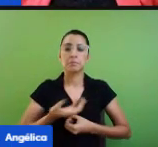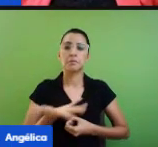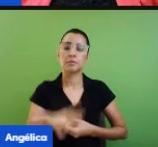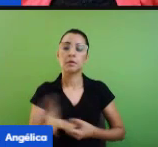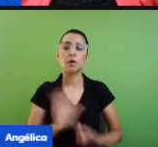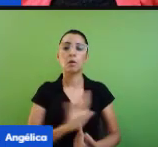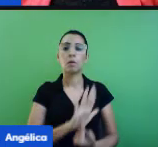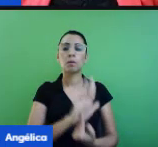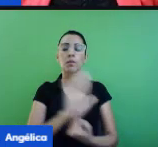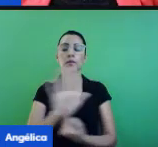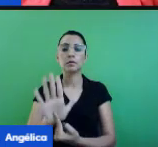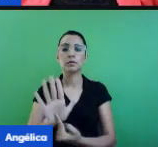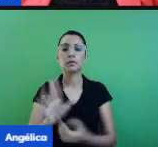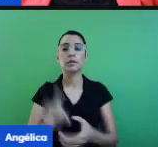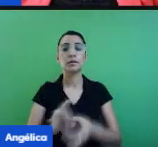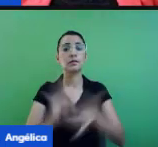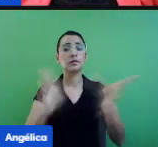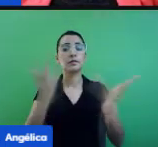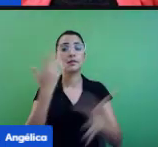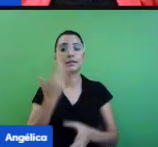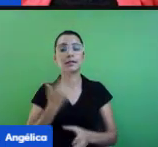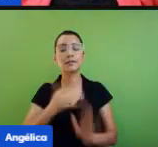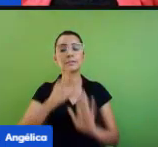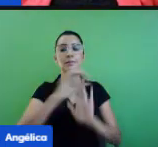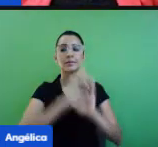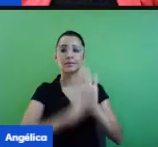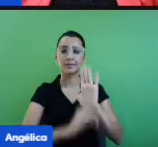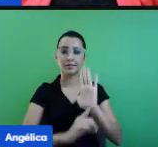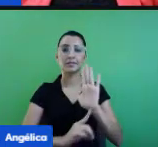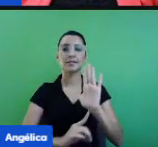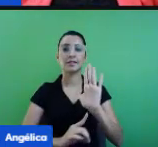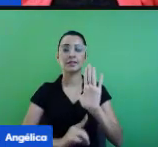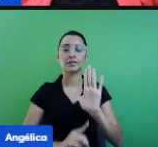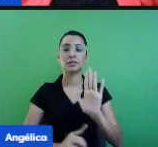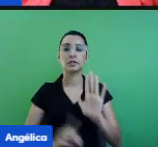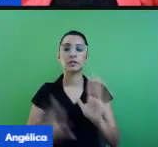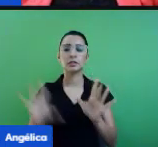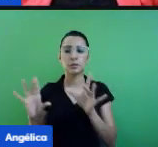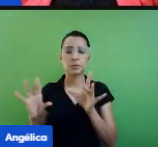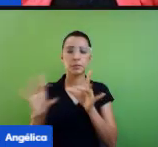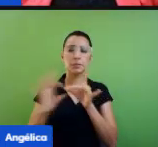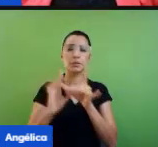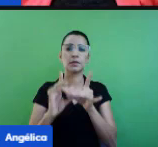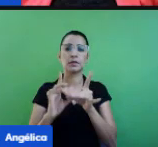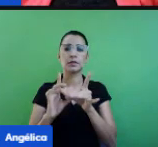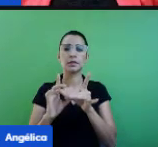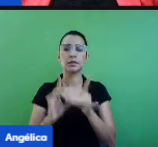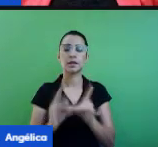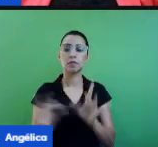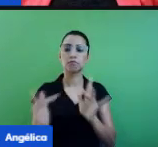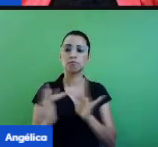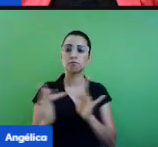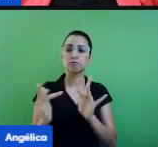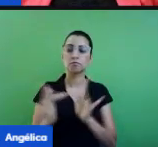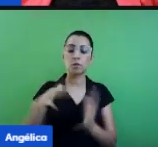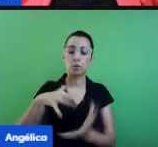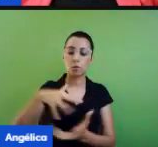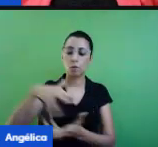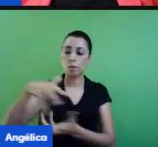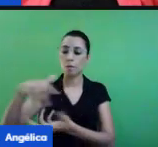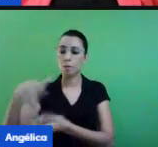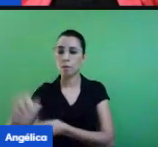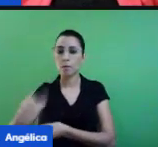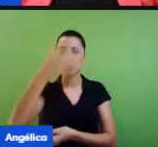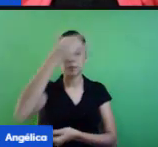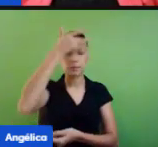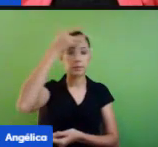oportunizando à criança o direito de estabelecer conexões afetivas com o mundo, com as pessoas